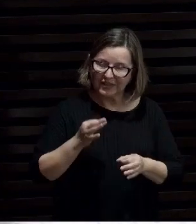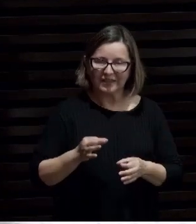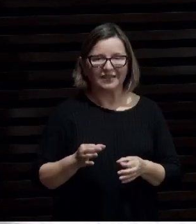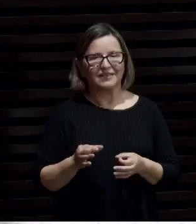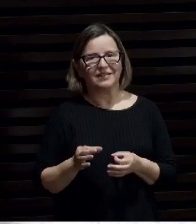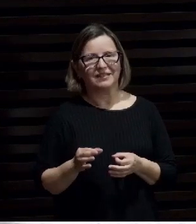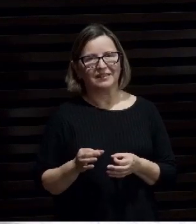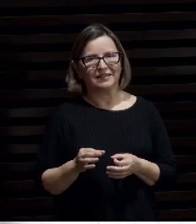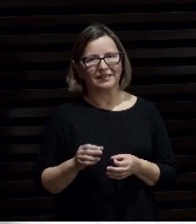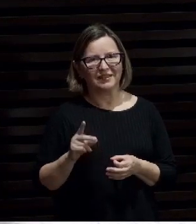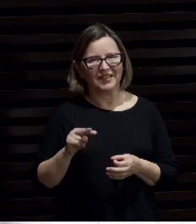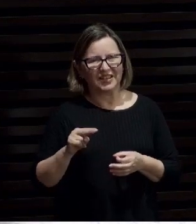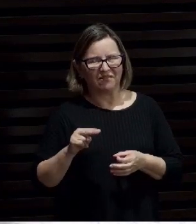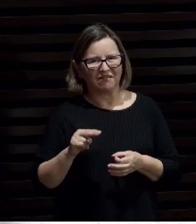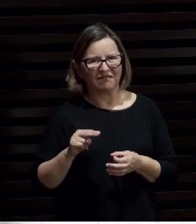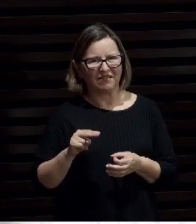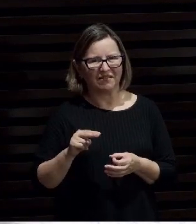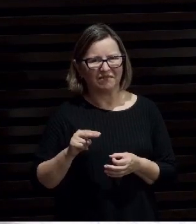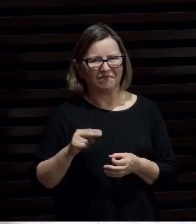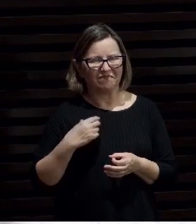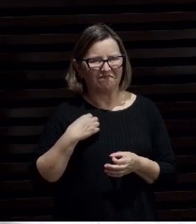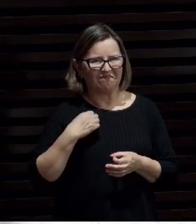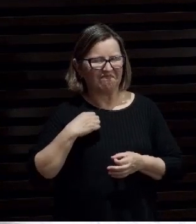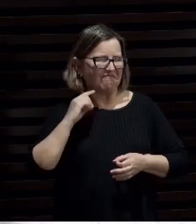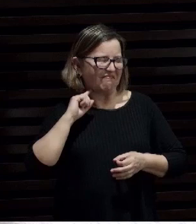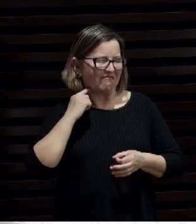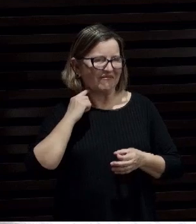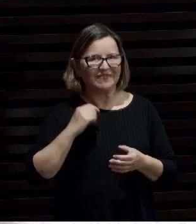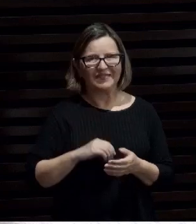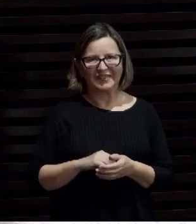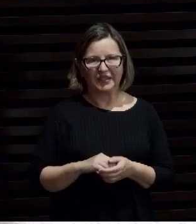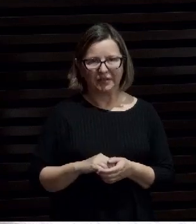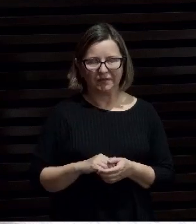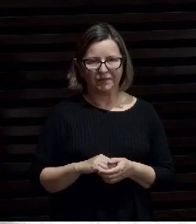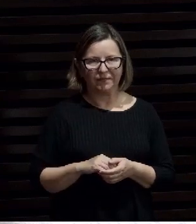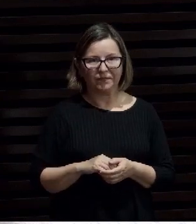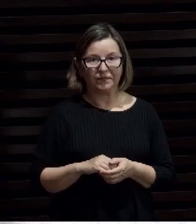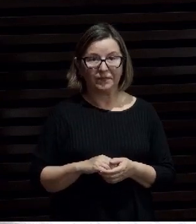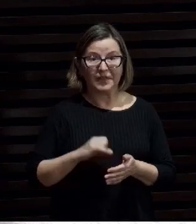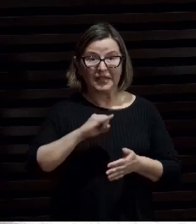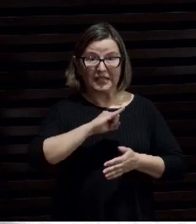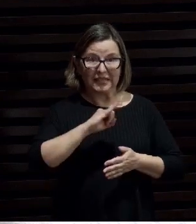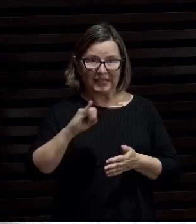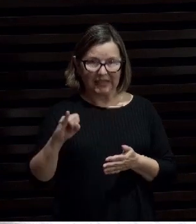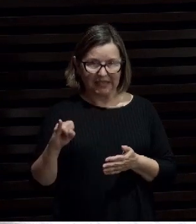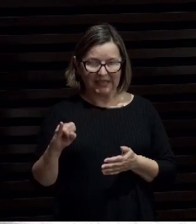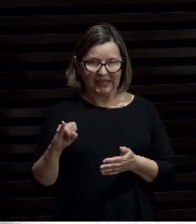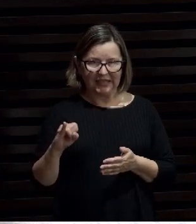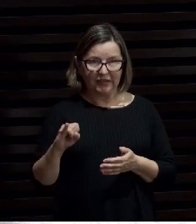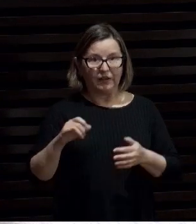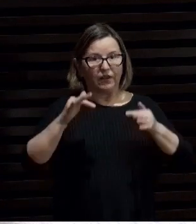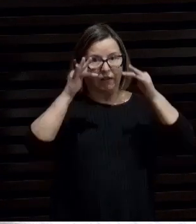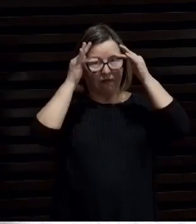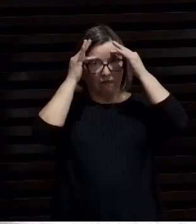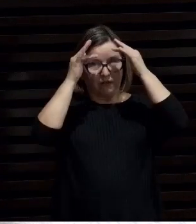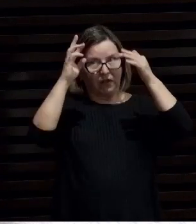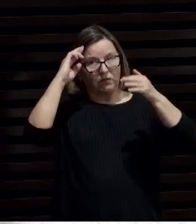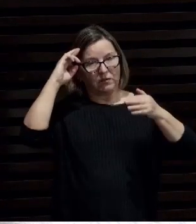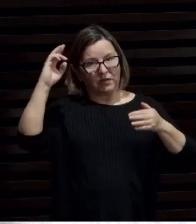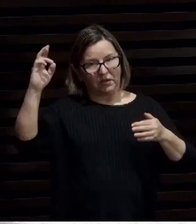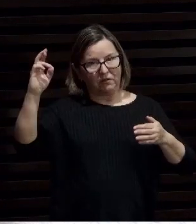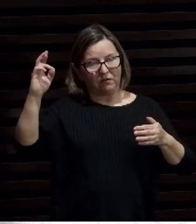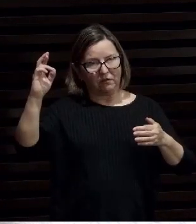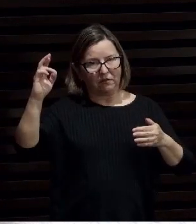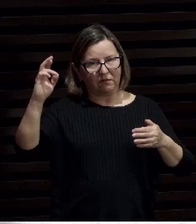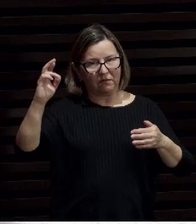são como o trapo da imundícia. Veja bem quem está dizendo isso. Isaías, um homem que pela sua fidelidade ao Senhor foi cerrado